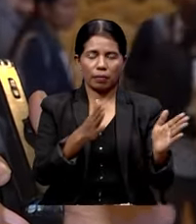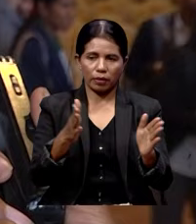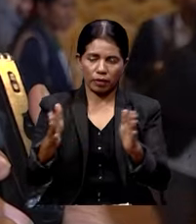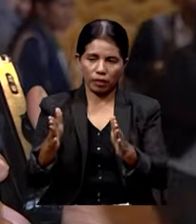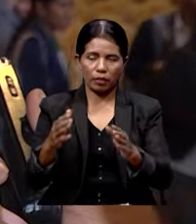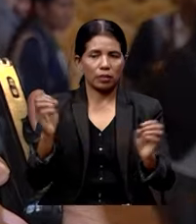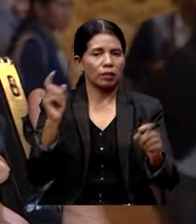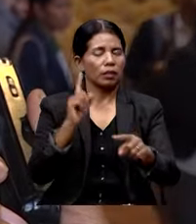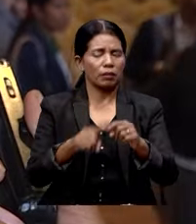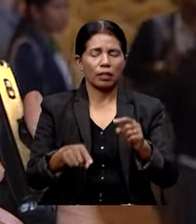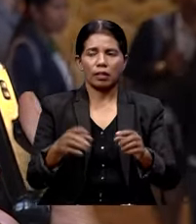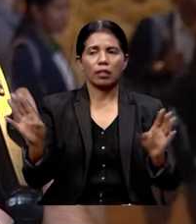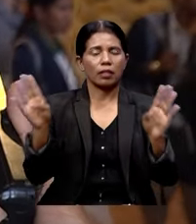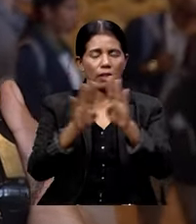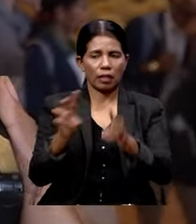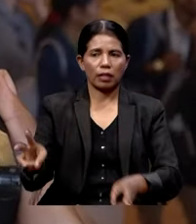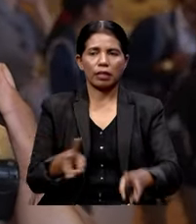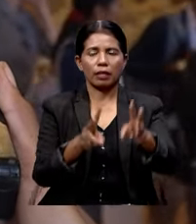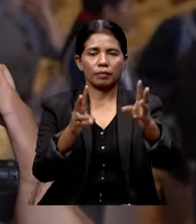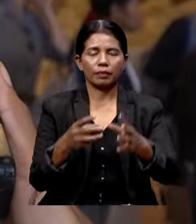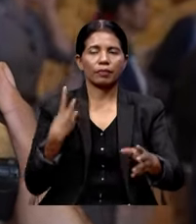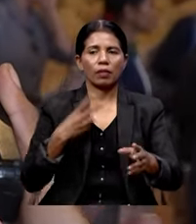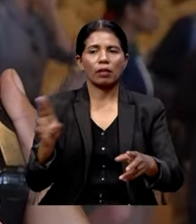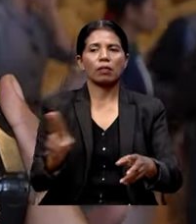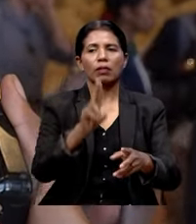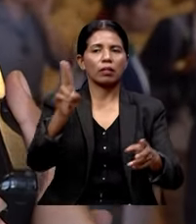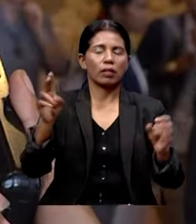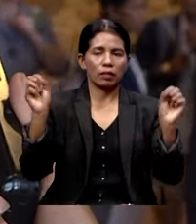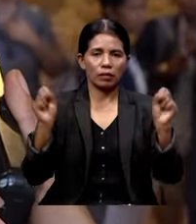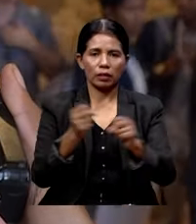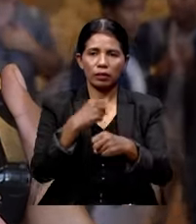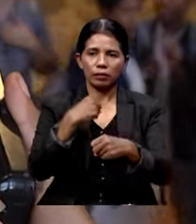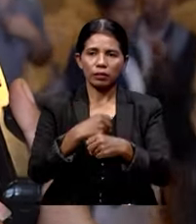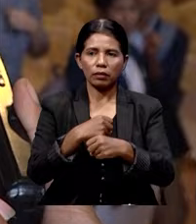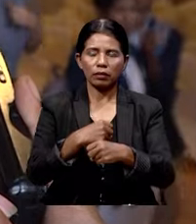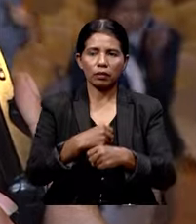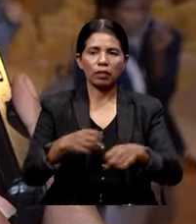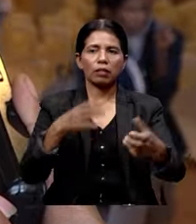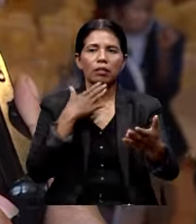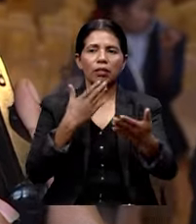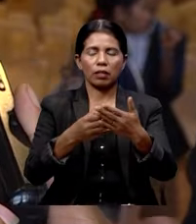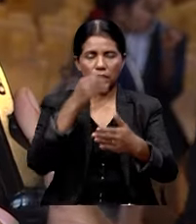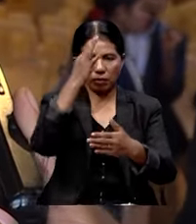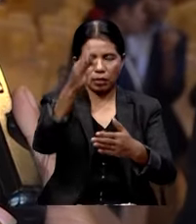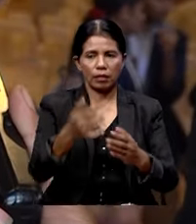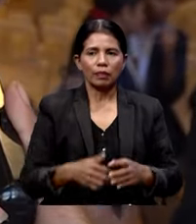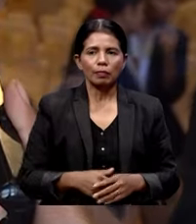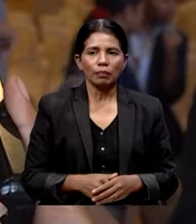cadala, também. Sei da Takadala e da Universidade nunca vele a progressão da dia para o futuro.